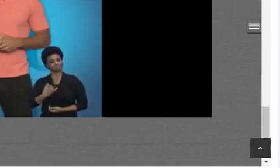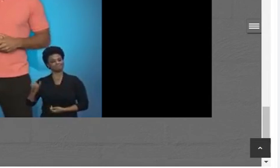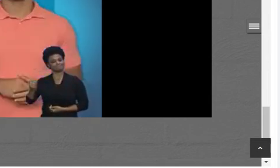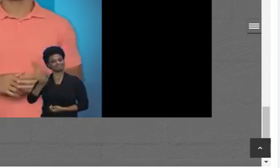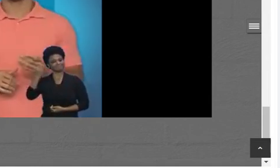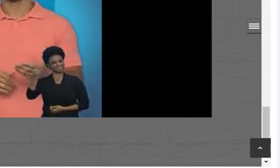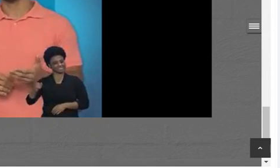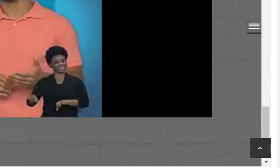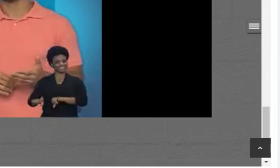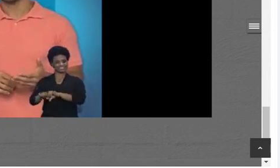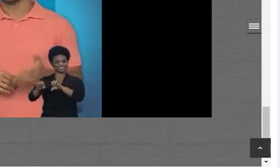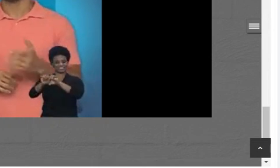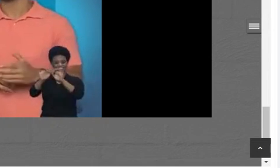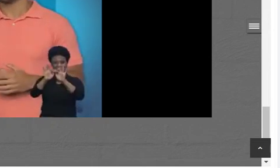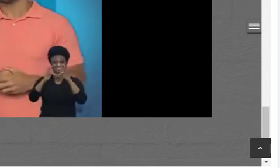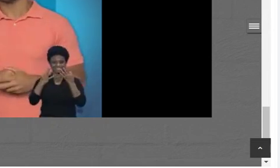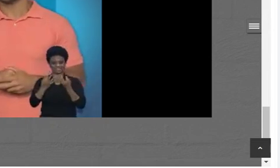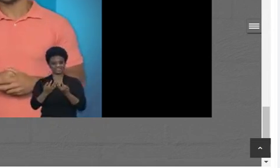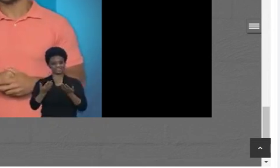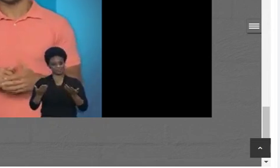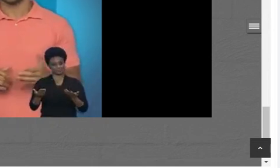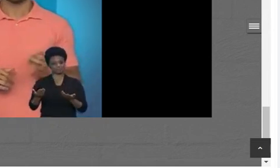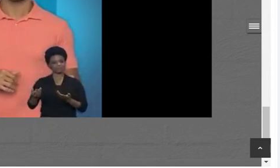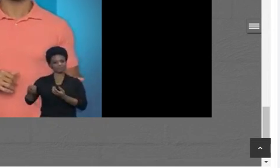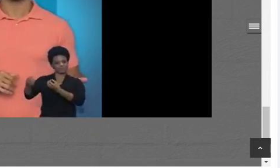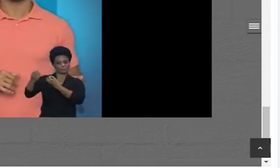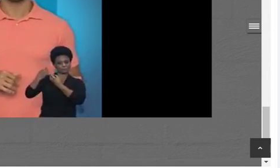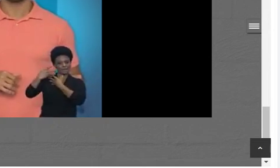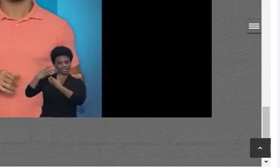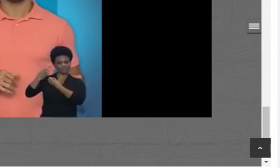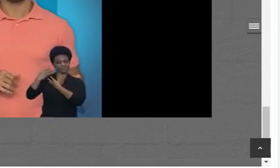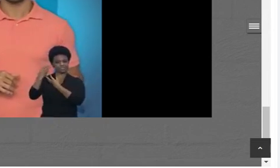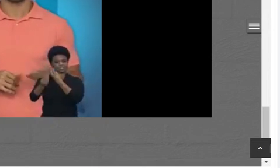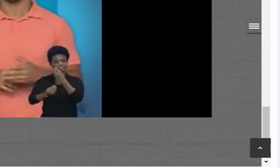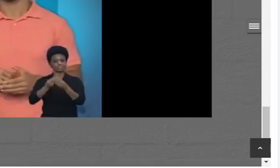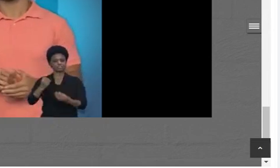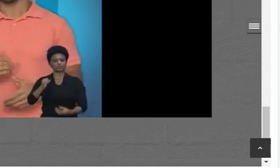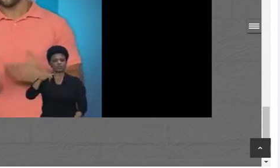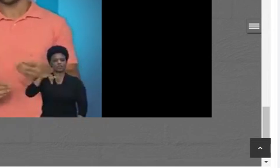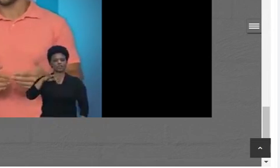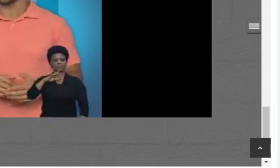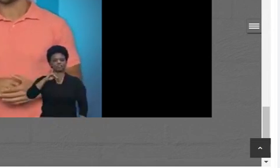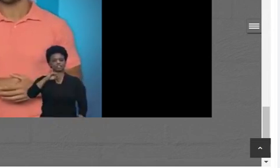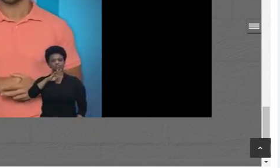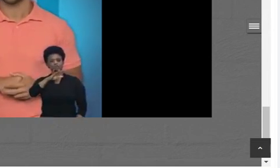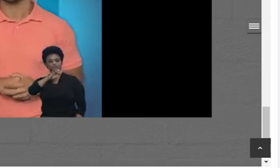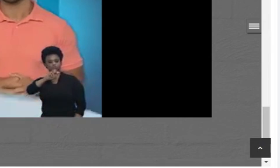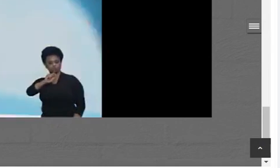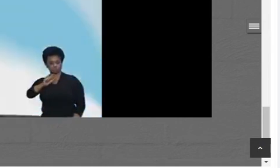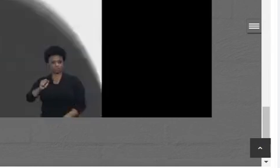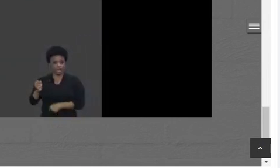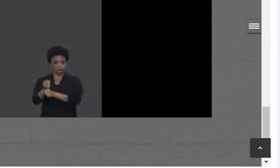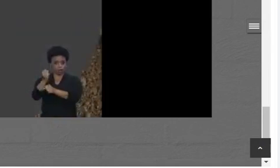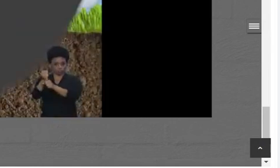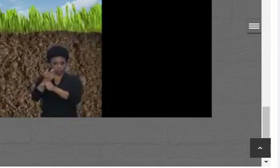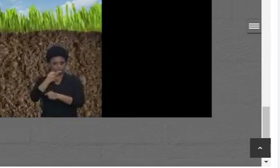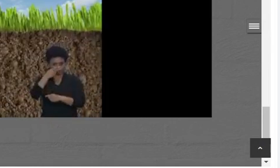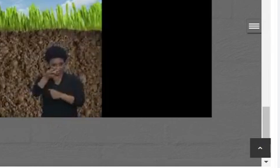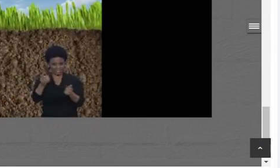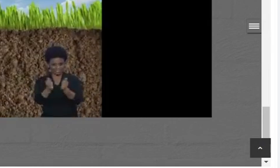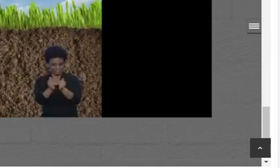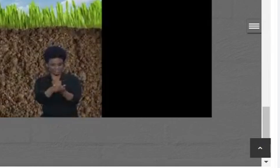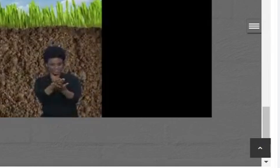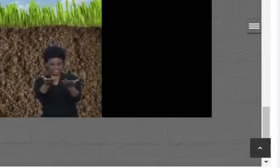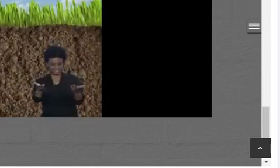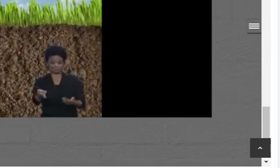estrutura, né? Falando nisso, ele me ensinou algumas coisas sobre infraestrutura de construções que eu queria compartilhar aqui com você.